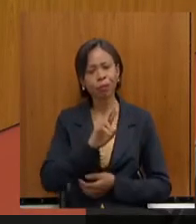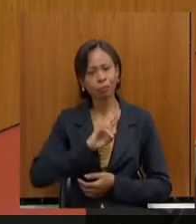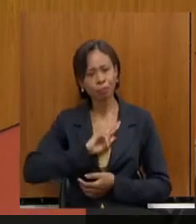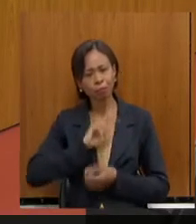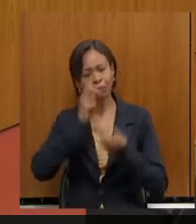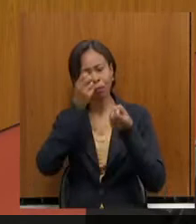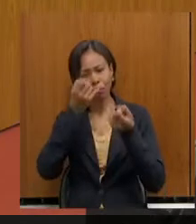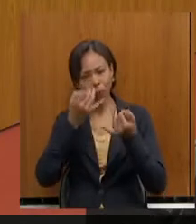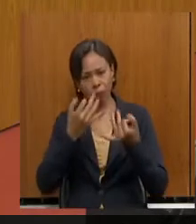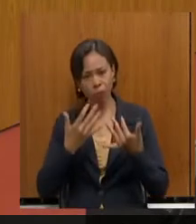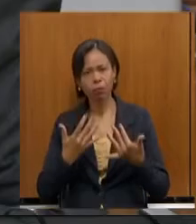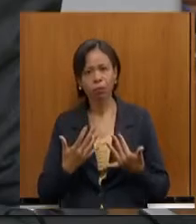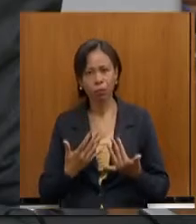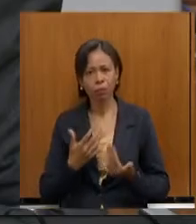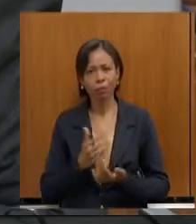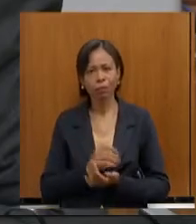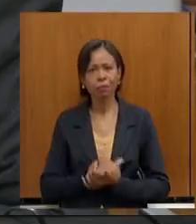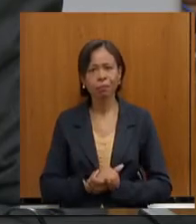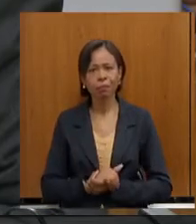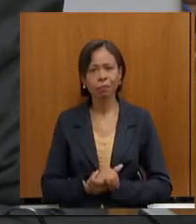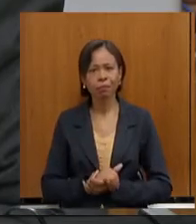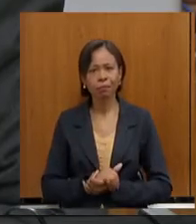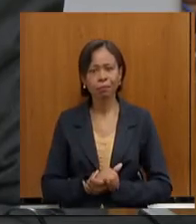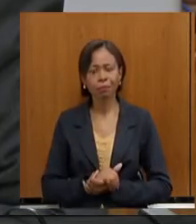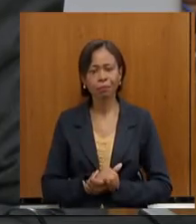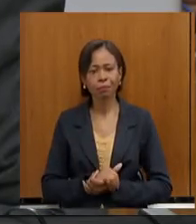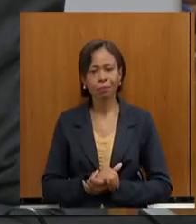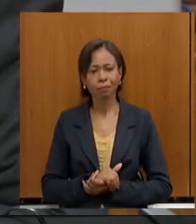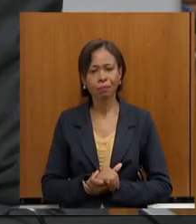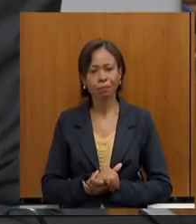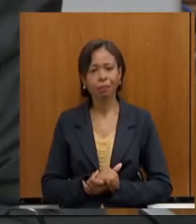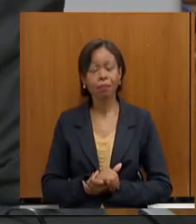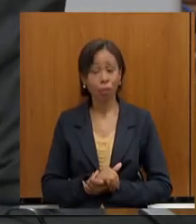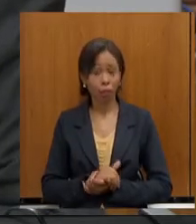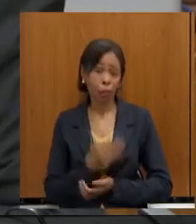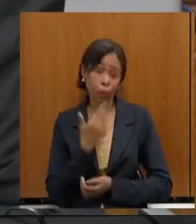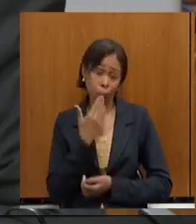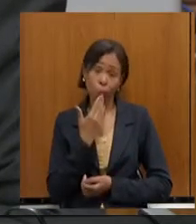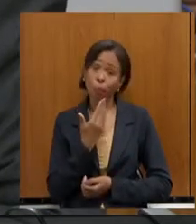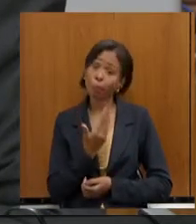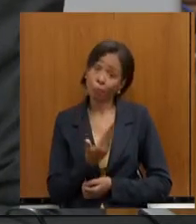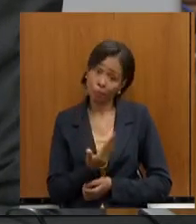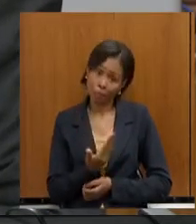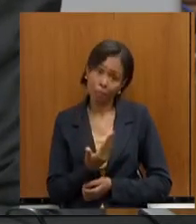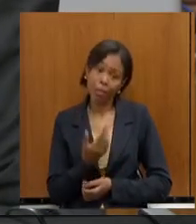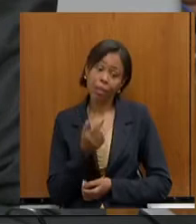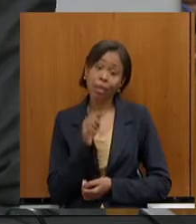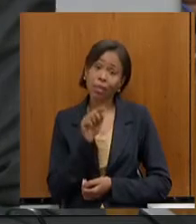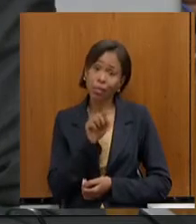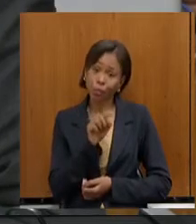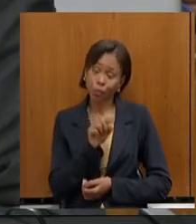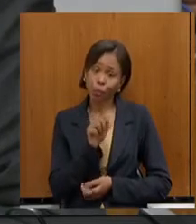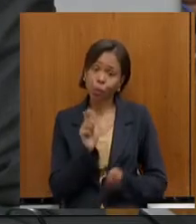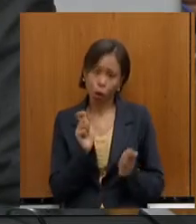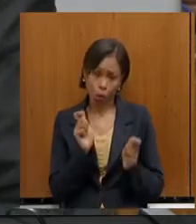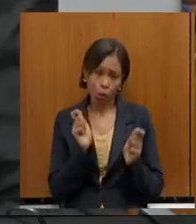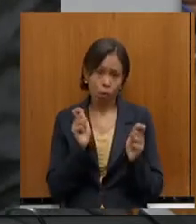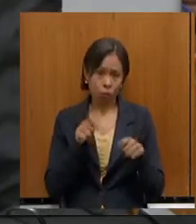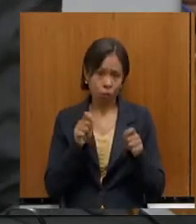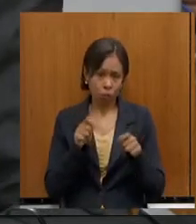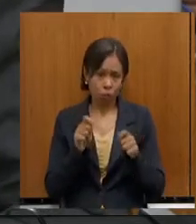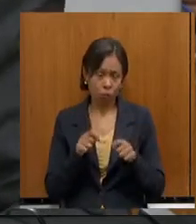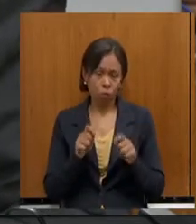pelos esclarecimentos é eu quero só aqui pedir que a senhora possa